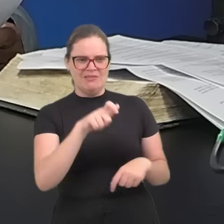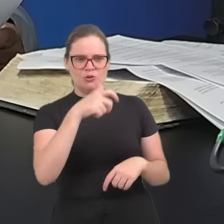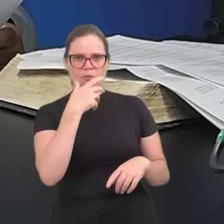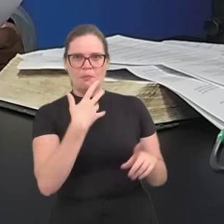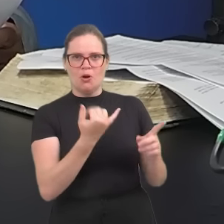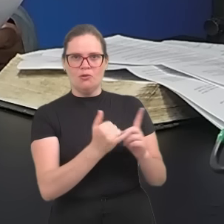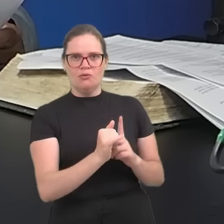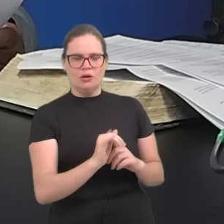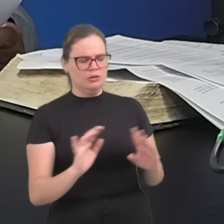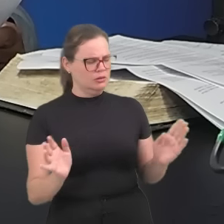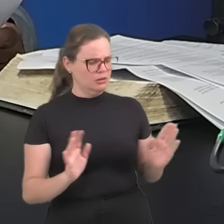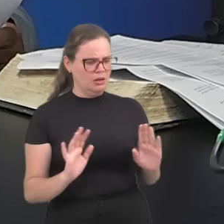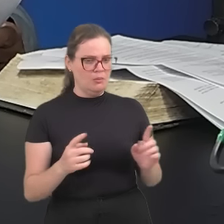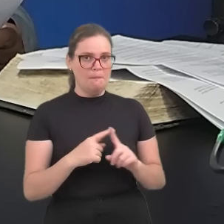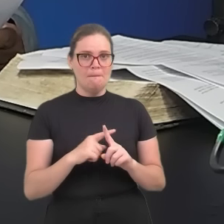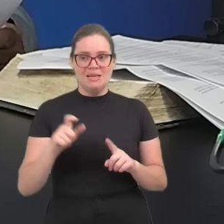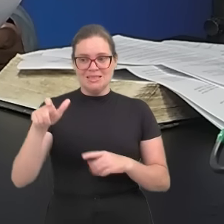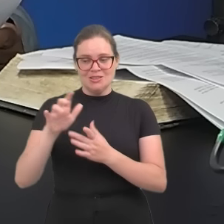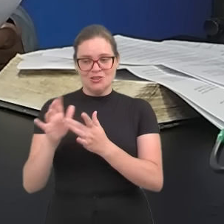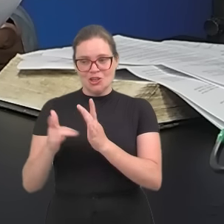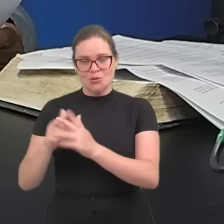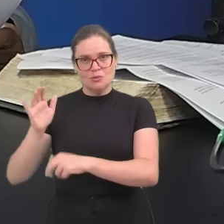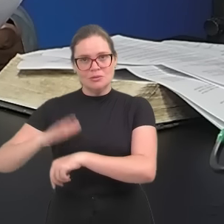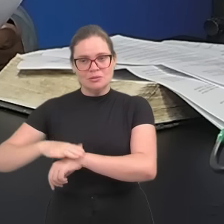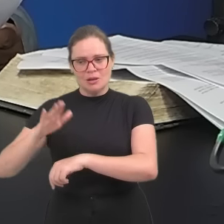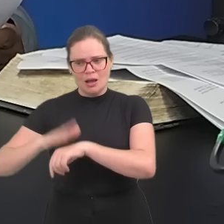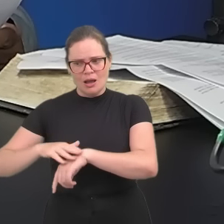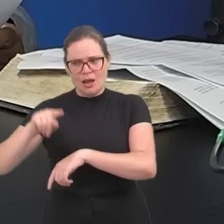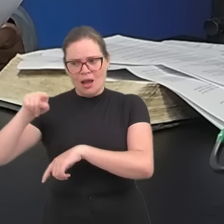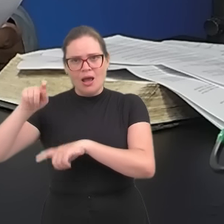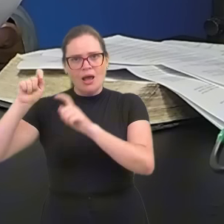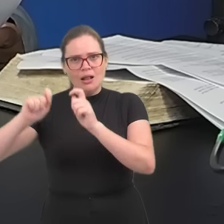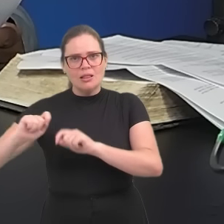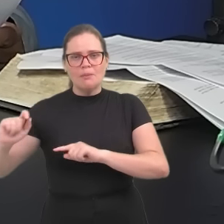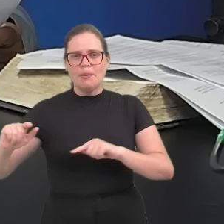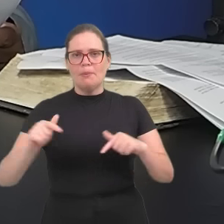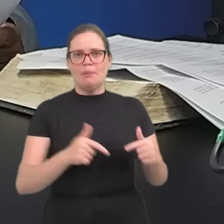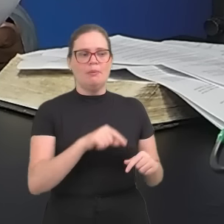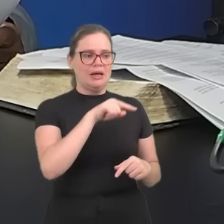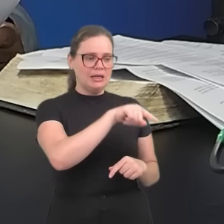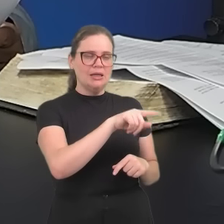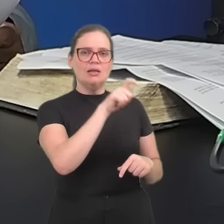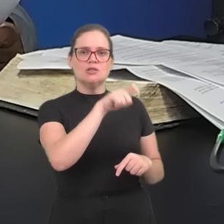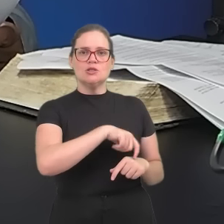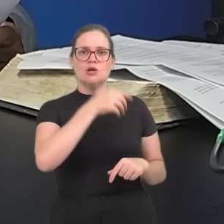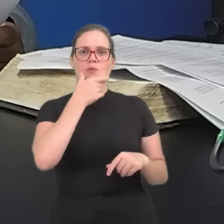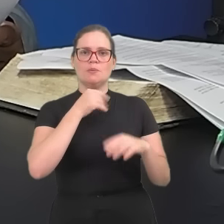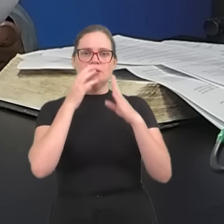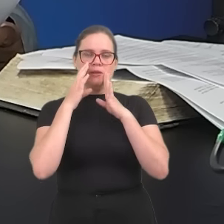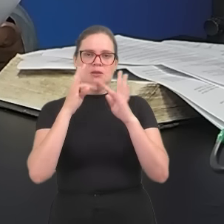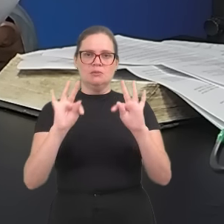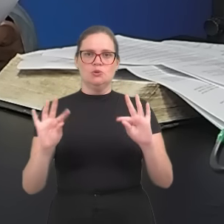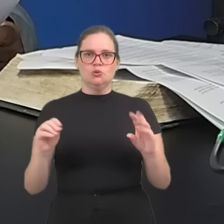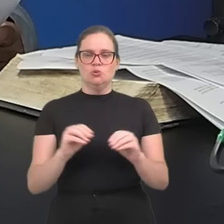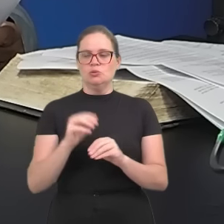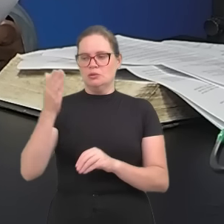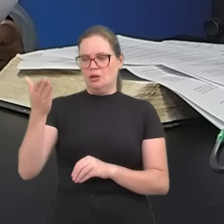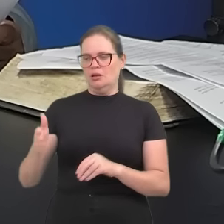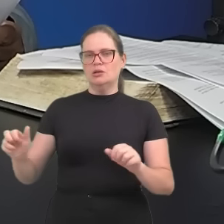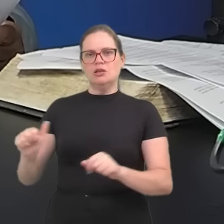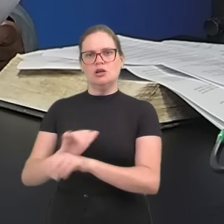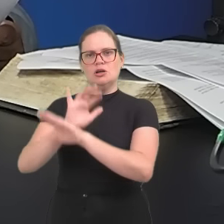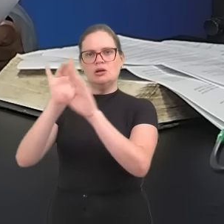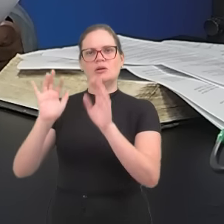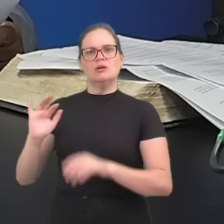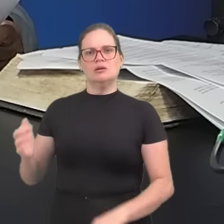por Deus, mas tratava-se do próprio Deus. É isso que ele estava testemunhando. Que é digno de toda a honra, toda a glória,